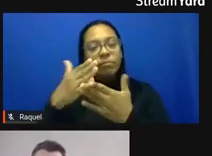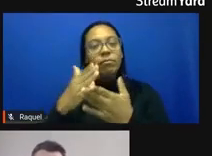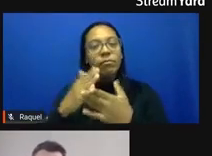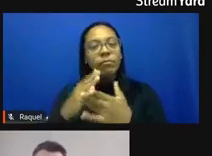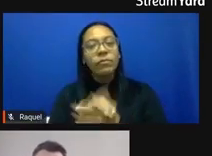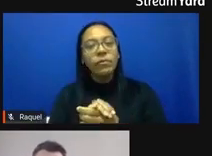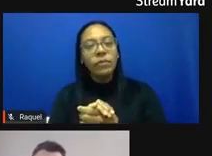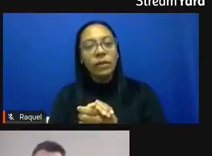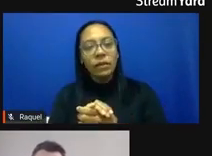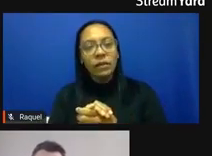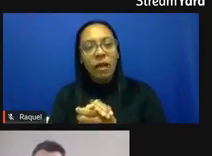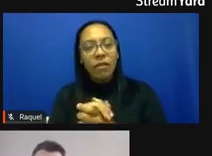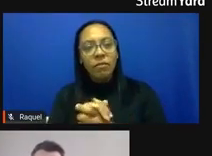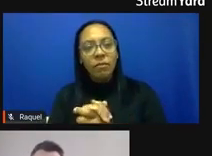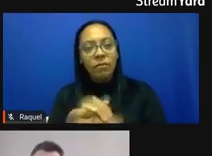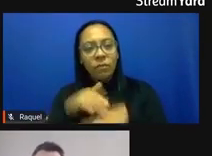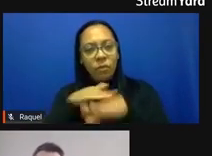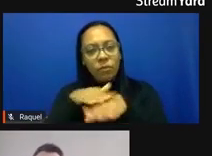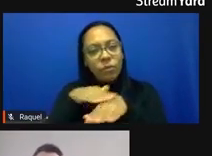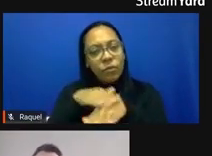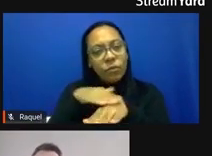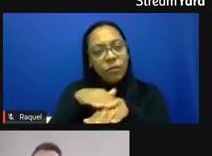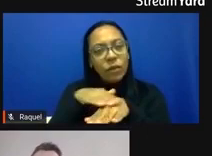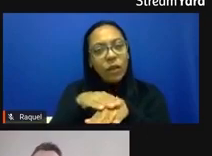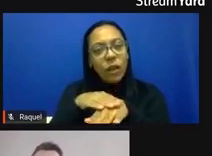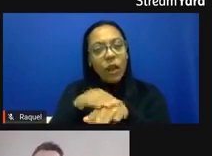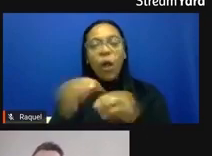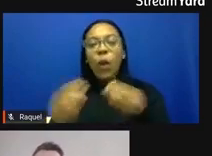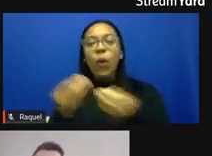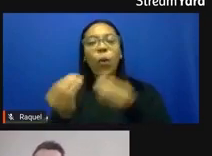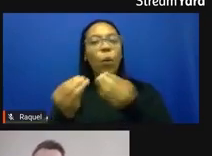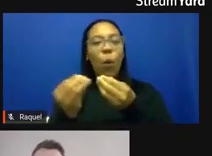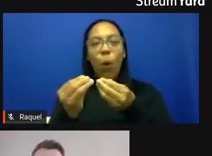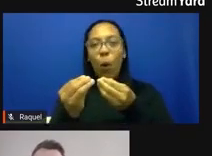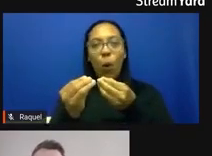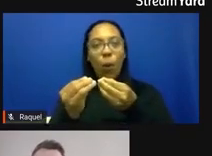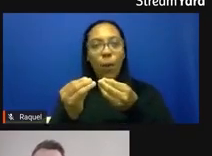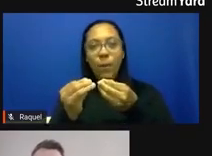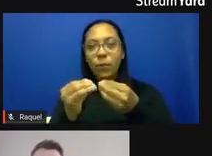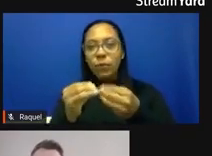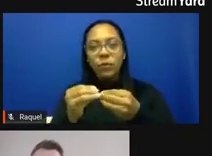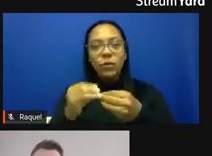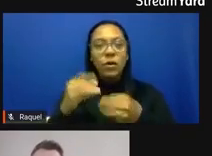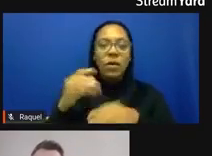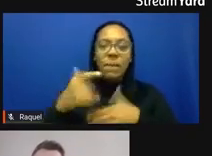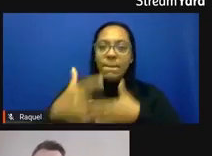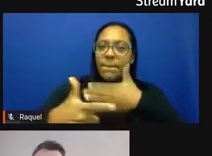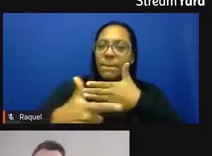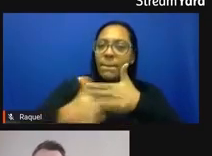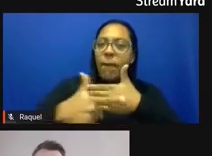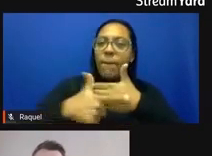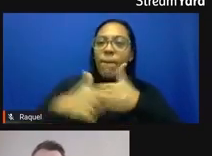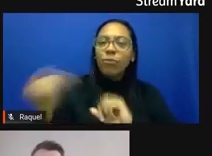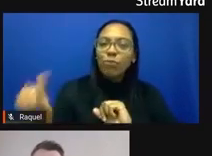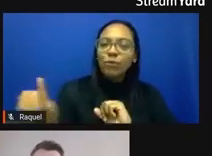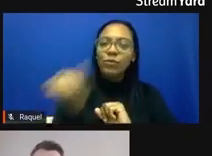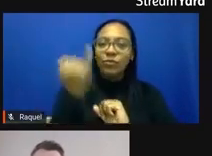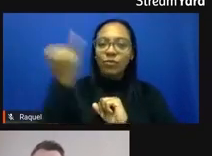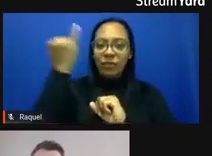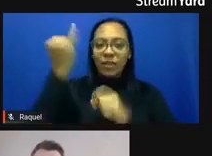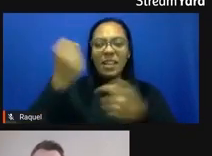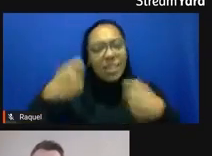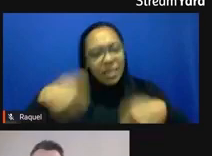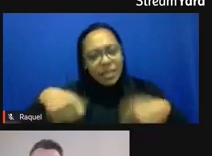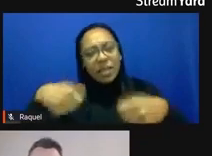assunto como uma pauta permanente na nossa sociedade, a começar a introduzir esse assunto como uma pauta